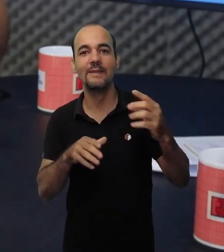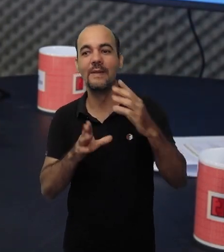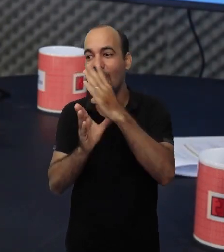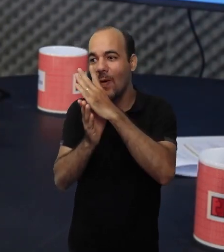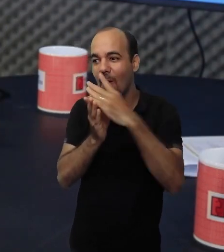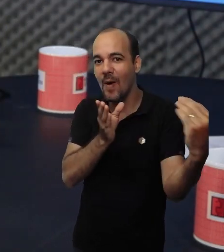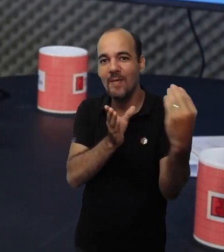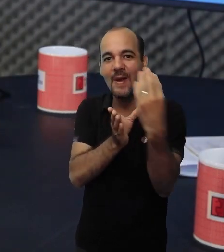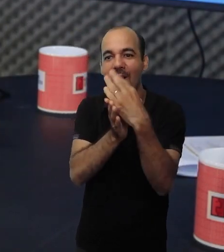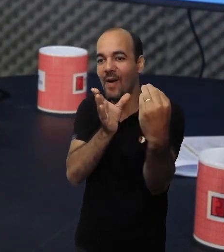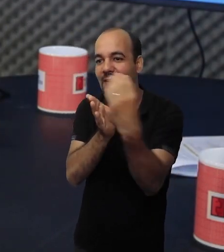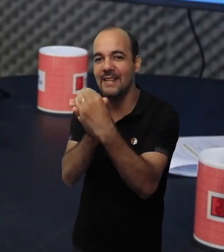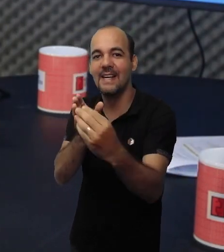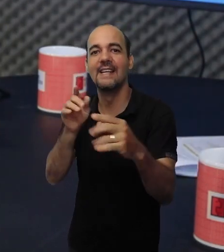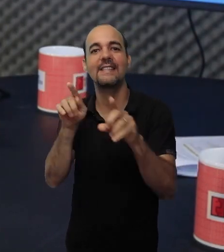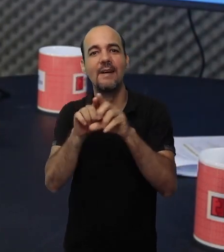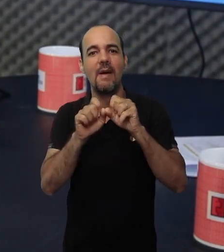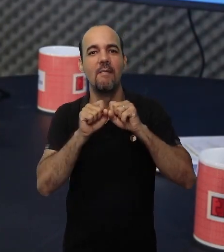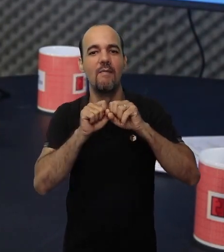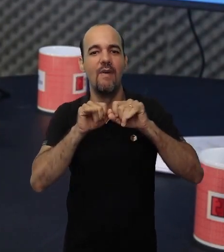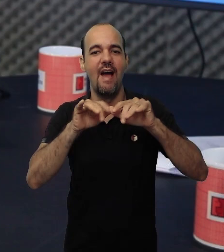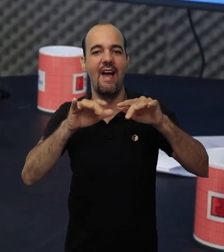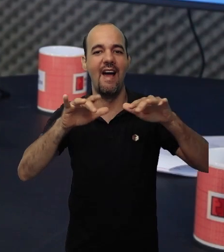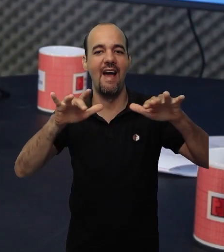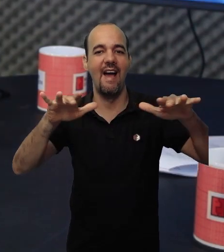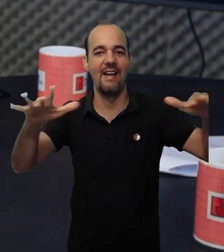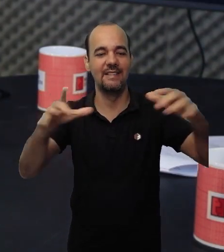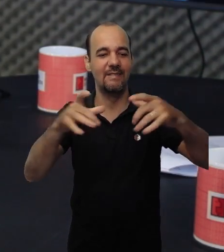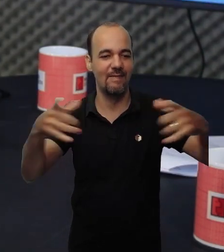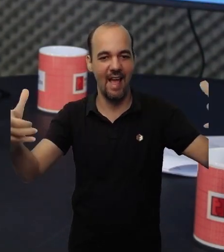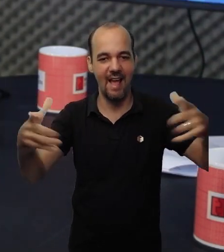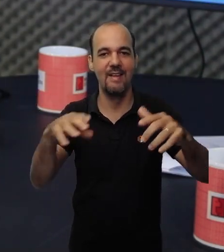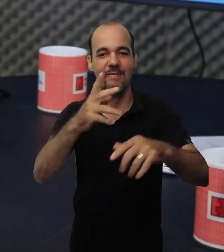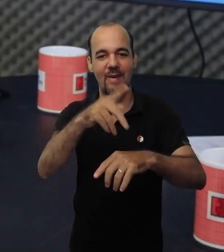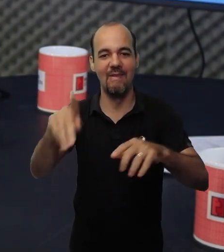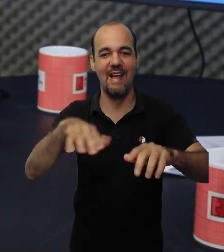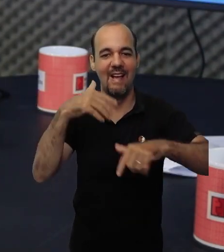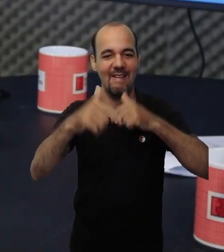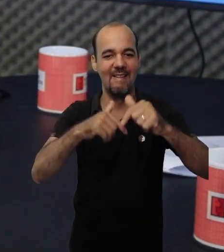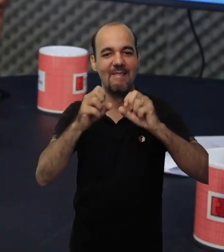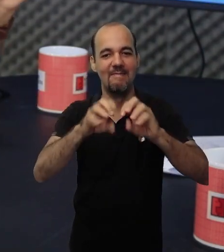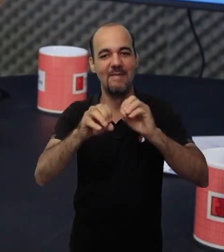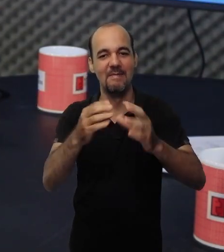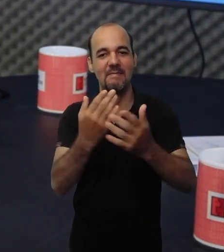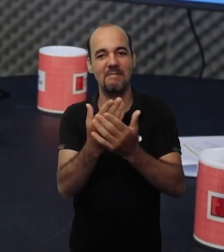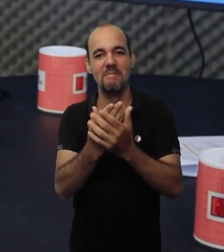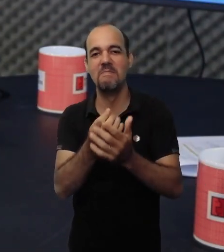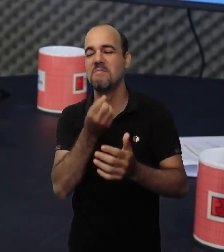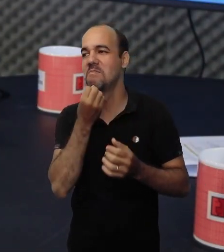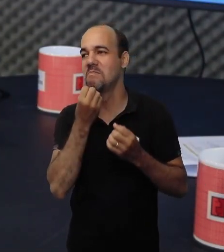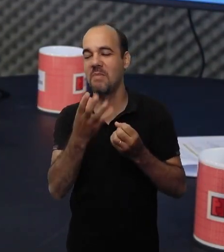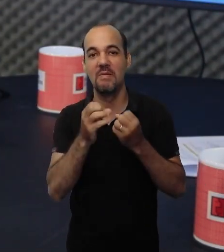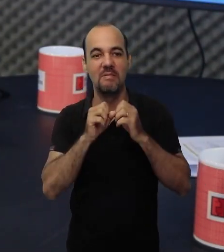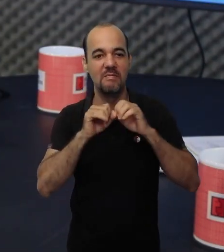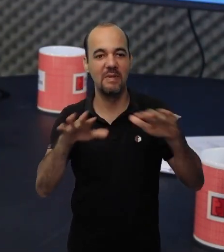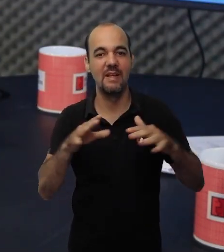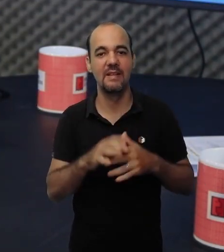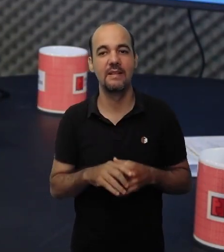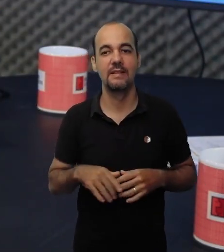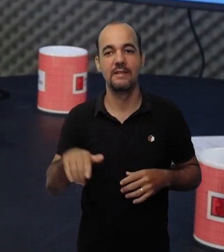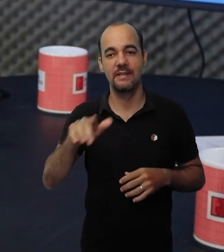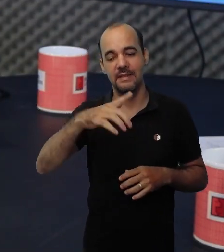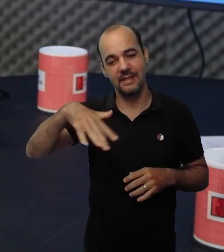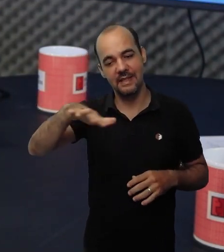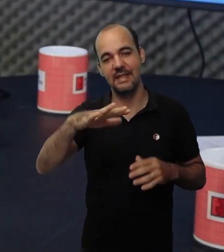produzir algo. E é assim que a gente vai observando Lucianas, Gilvãs, começando a se mostrar dentro da